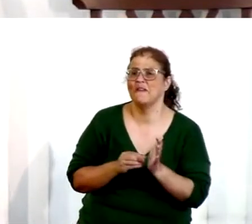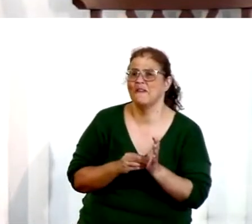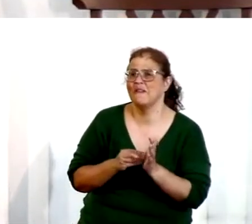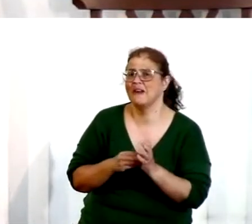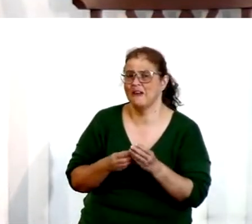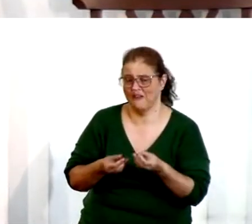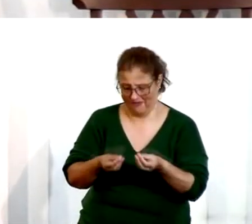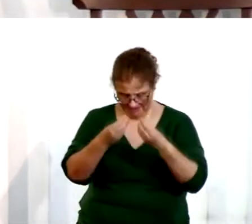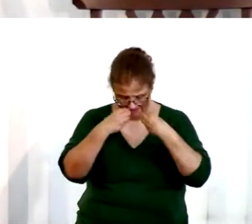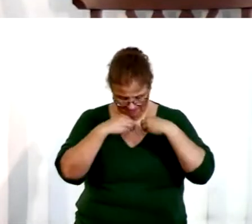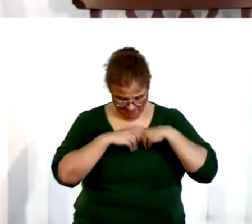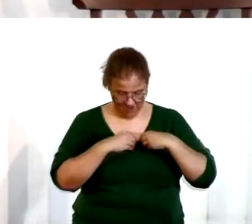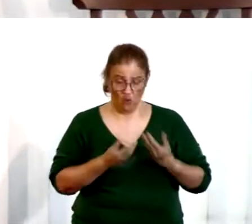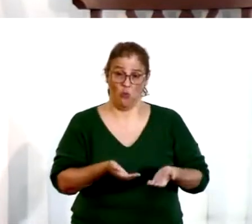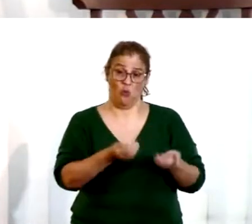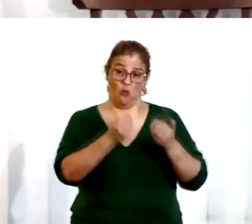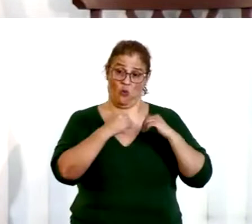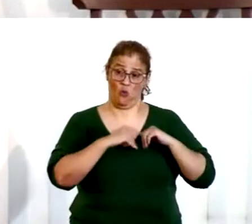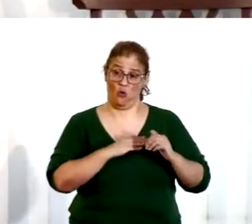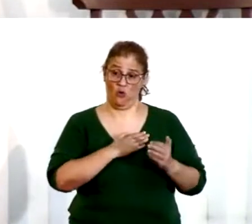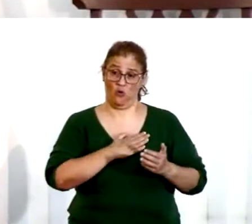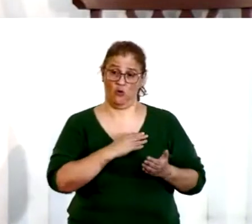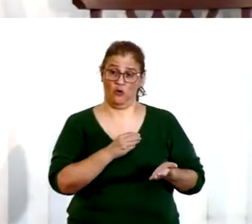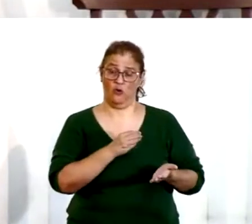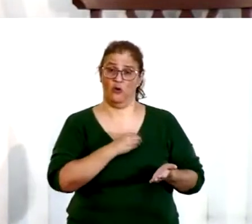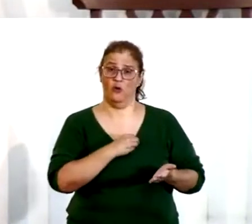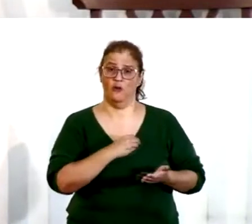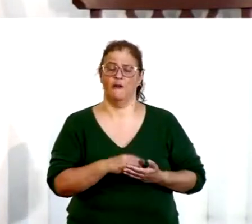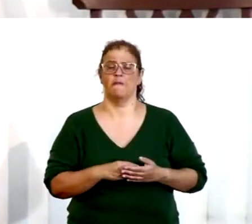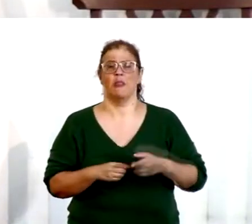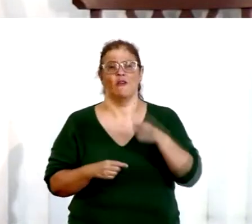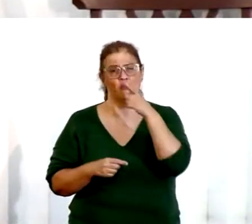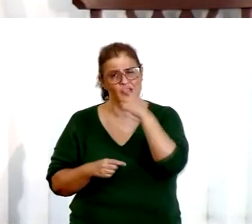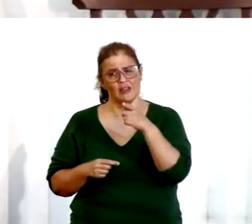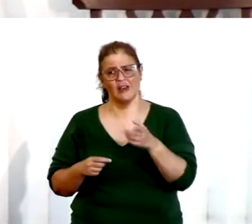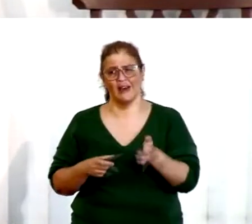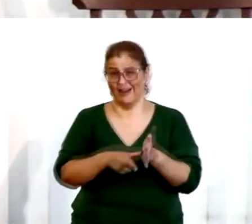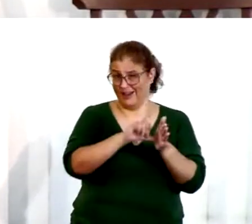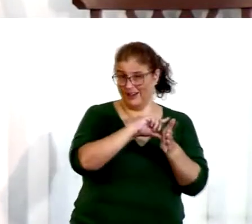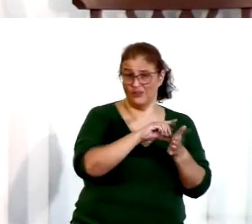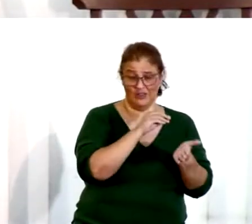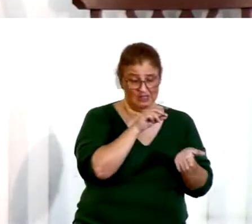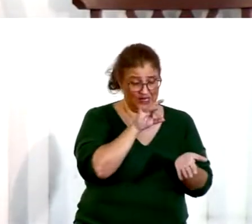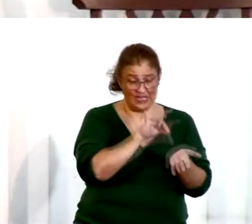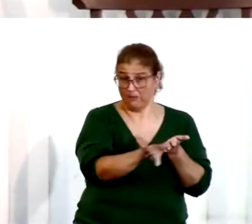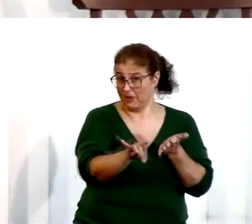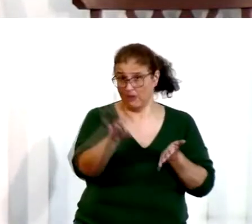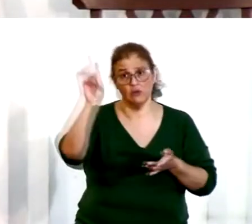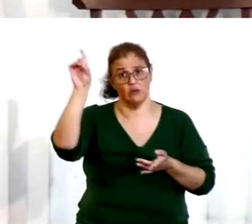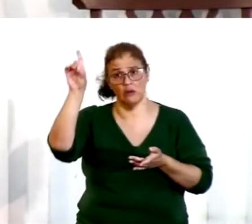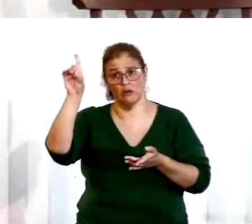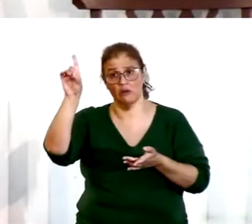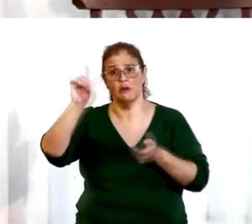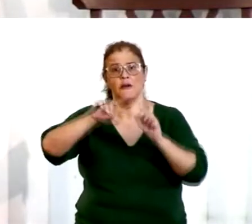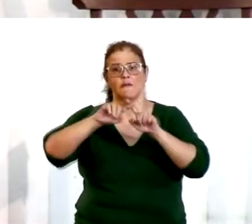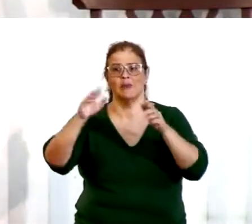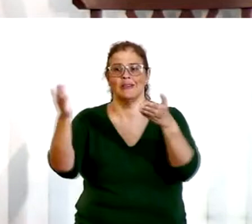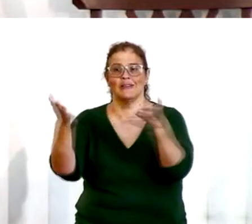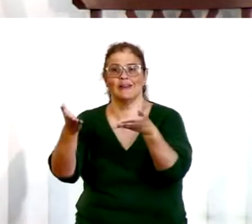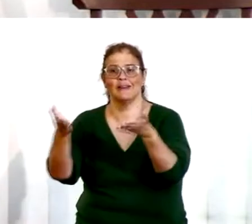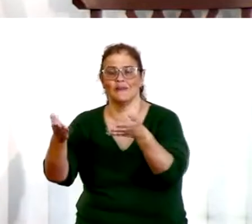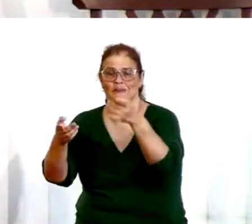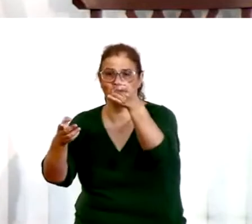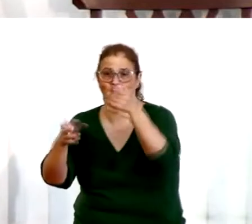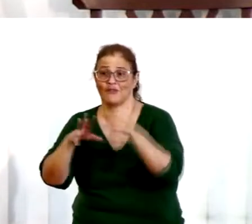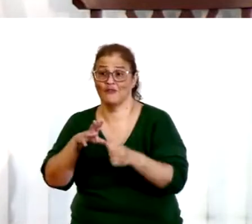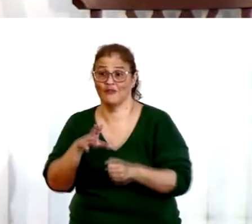verdade original. Vocês eram pecadores, inimigos de Deus, mas agora vocês foram feitos filhos de Deus. Vocês não